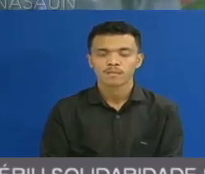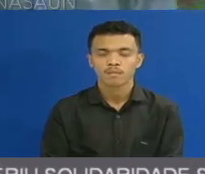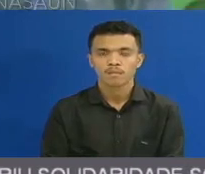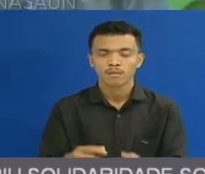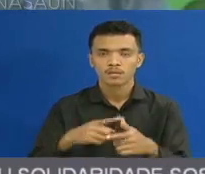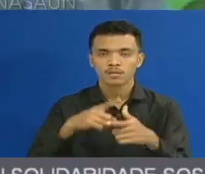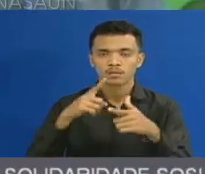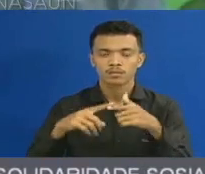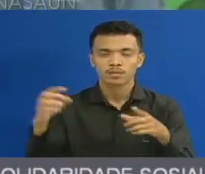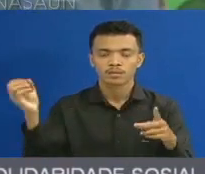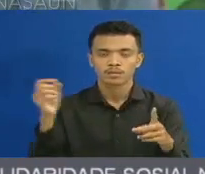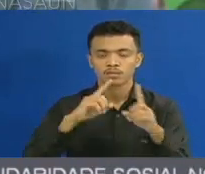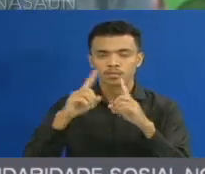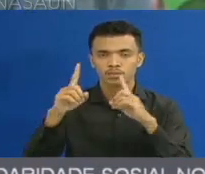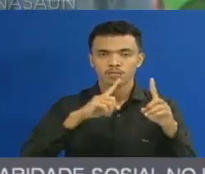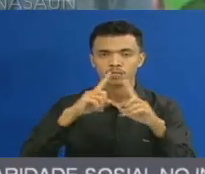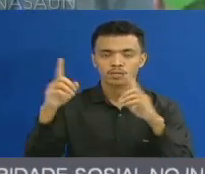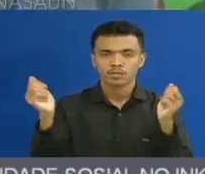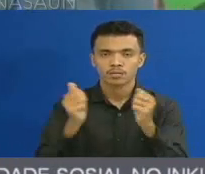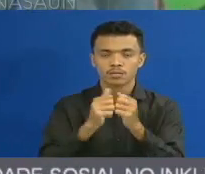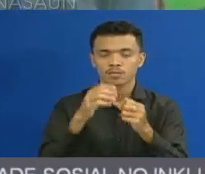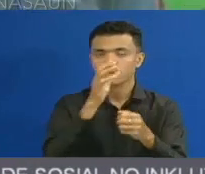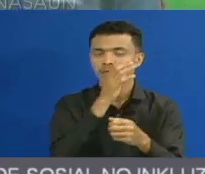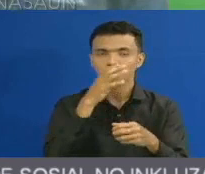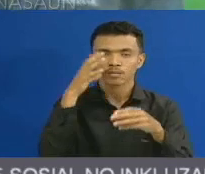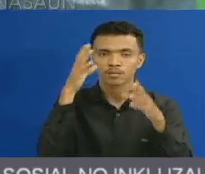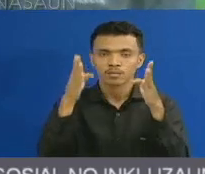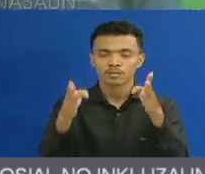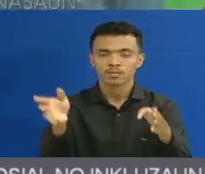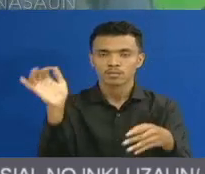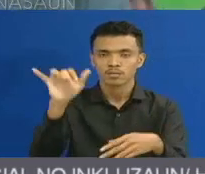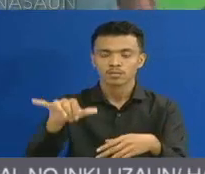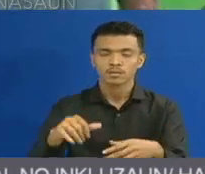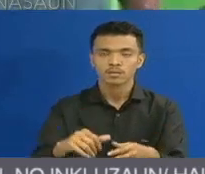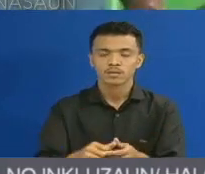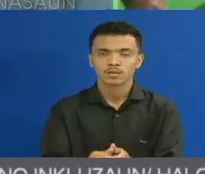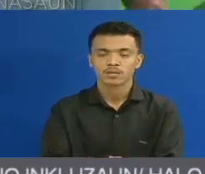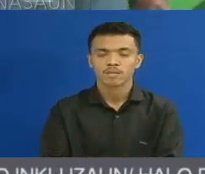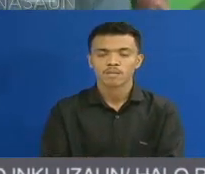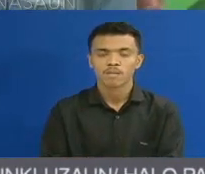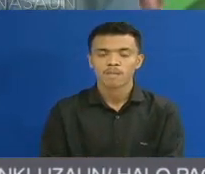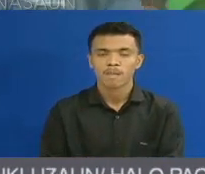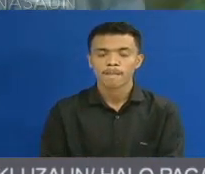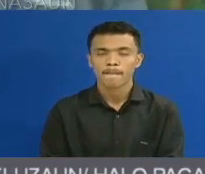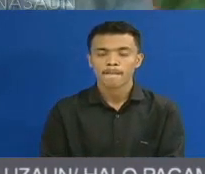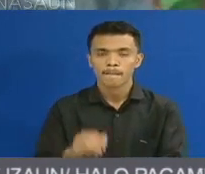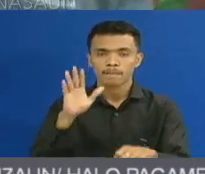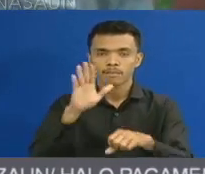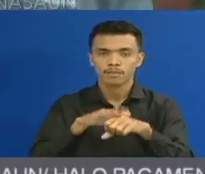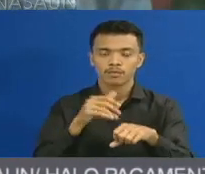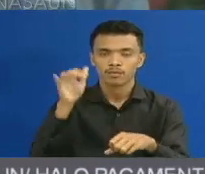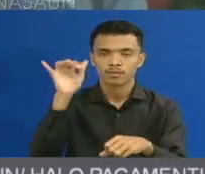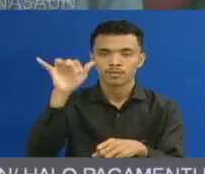Segundo objetivo mai atu qualiho agricultor sirehne. Qualiona ou in qualiona para